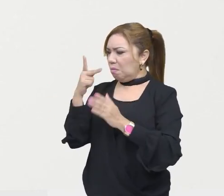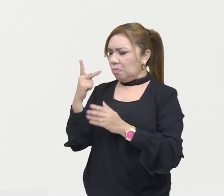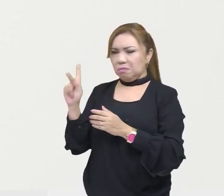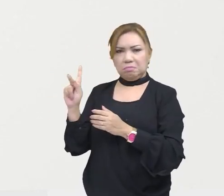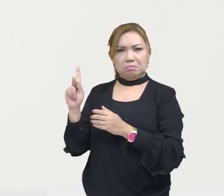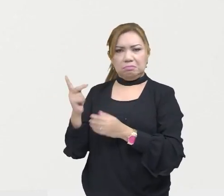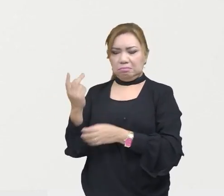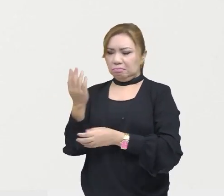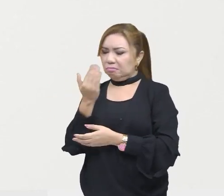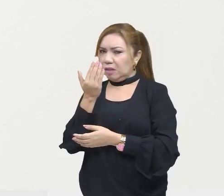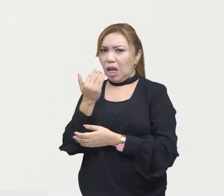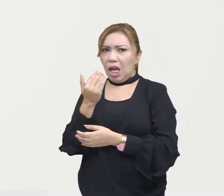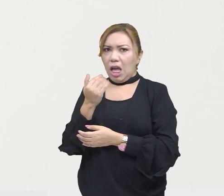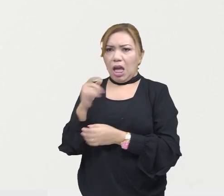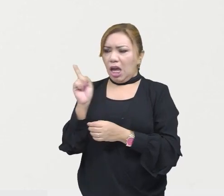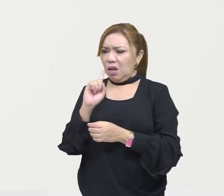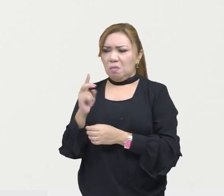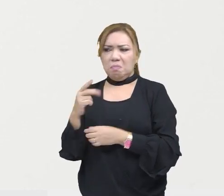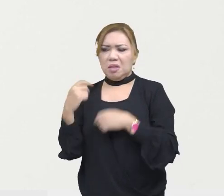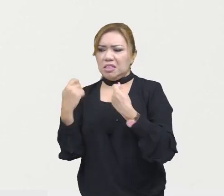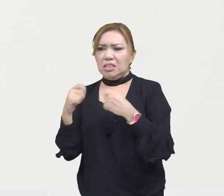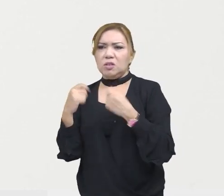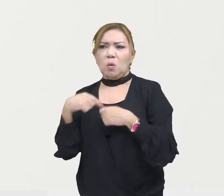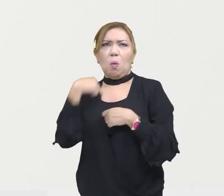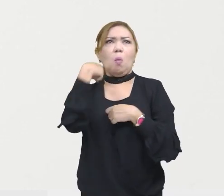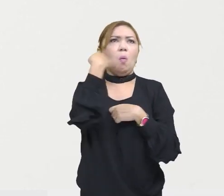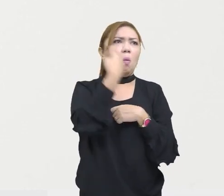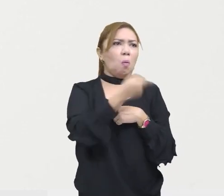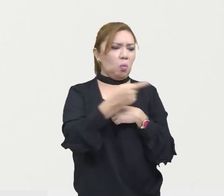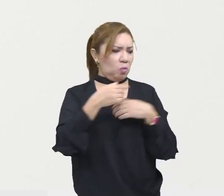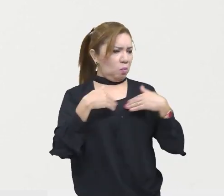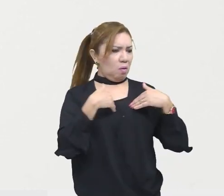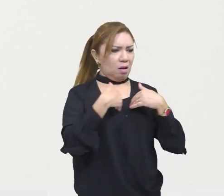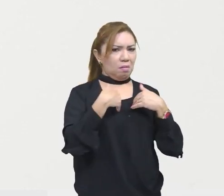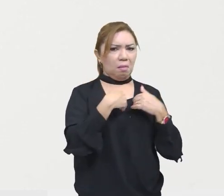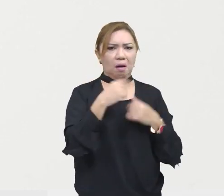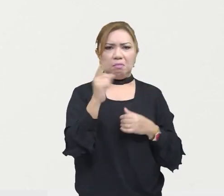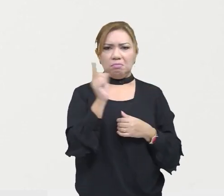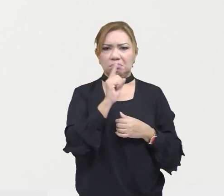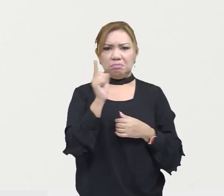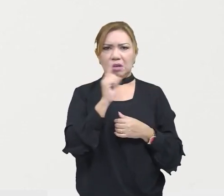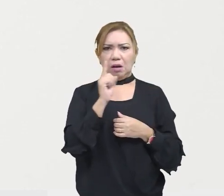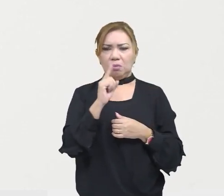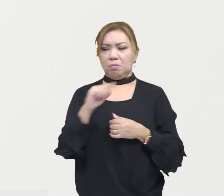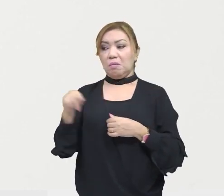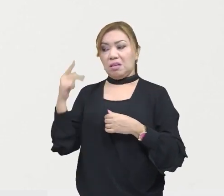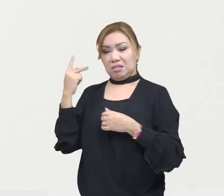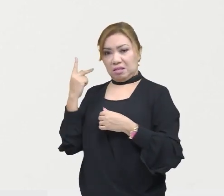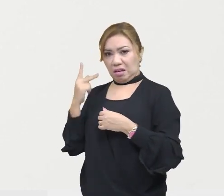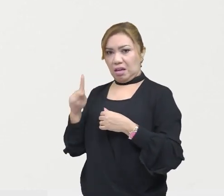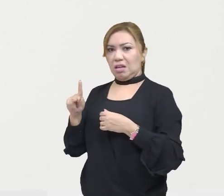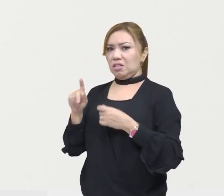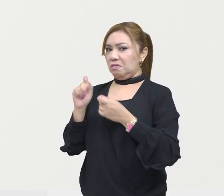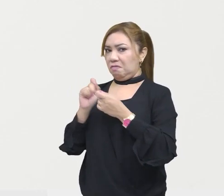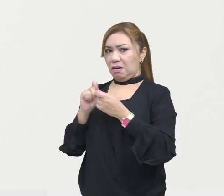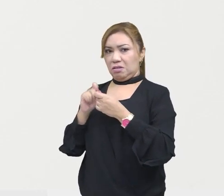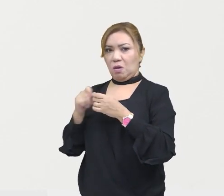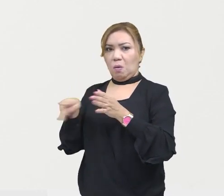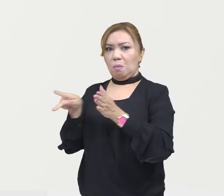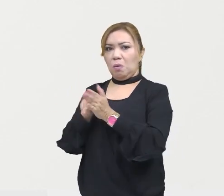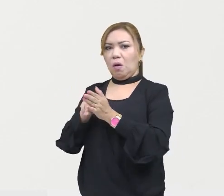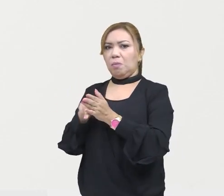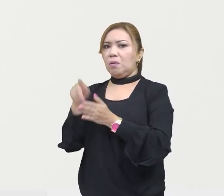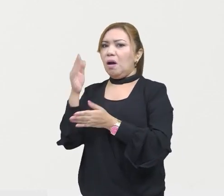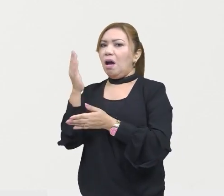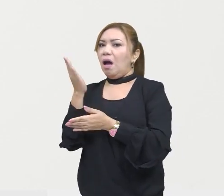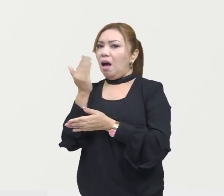que eles se alimentem. Eles podem produzir o próprio alimento. Mas existem outros animais que não produzem o seu próprio alimento, que